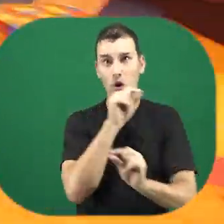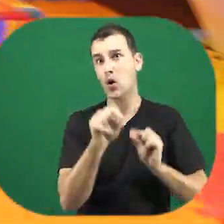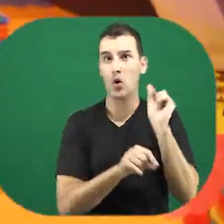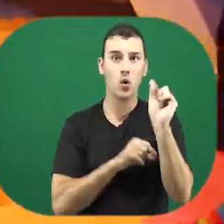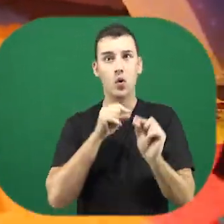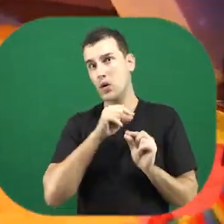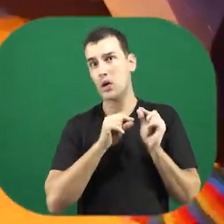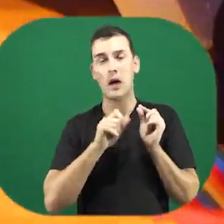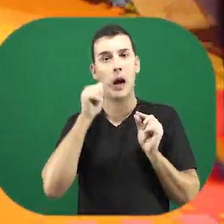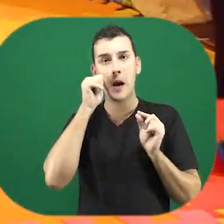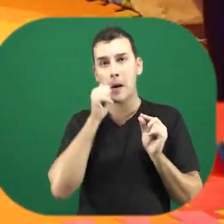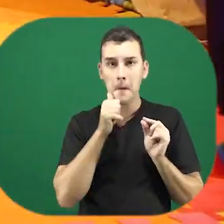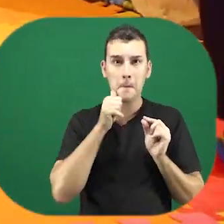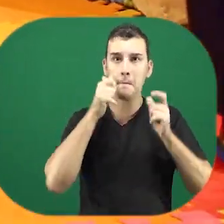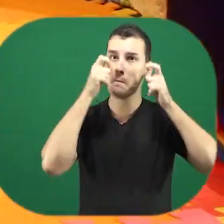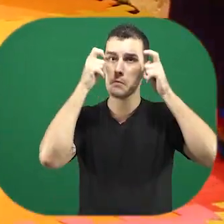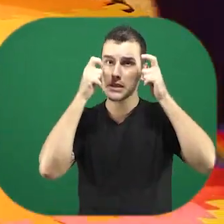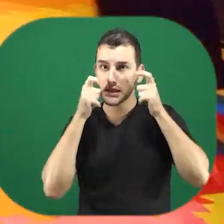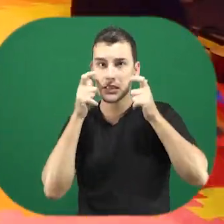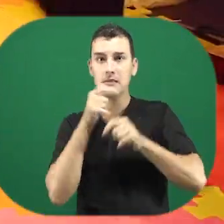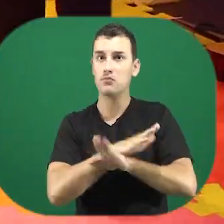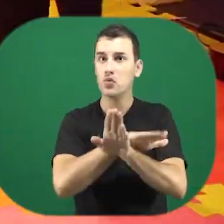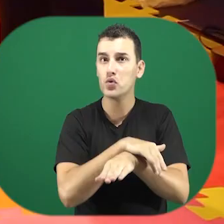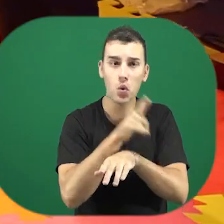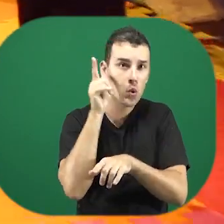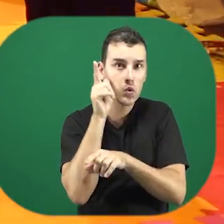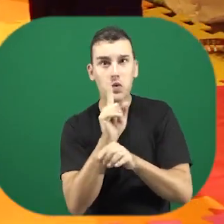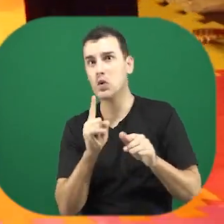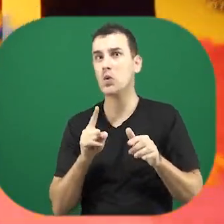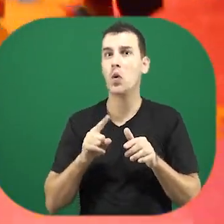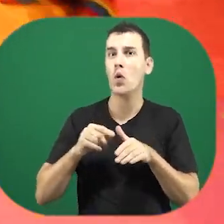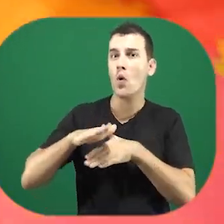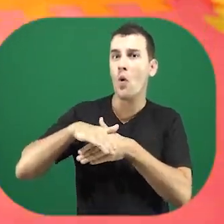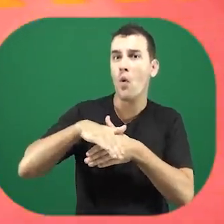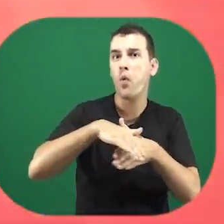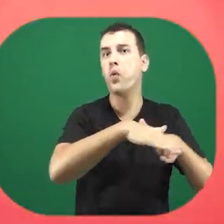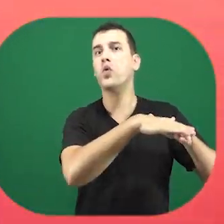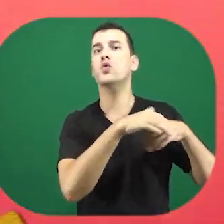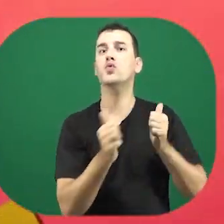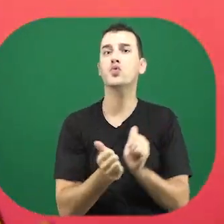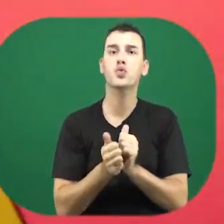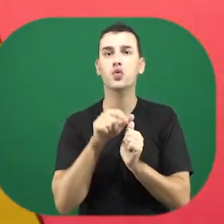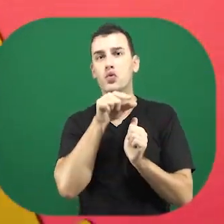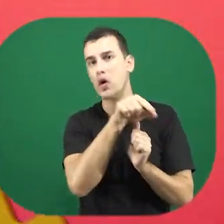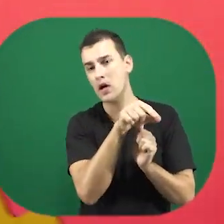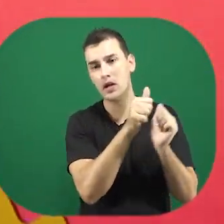conseguiu alcançar o príncipe. Nadou até a praia, e colocou o príncipe na